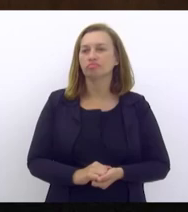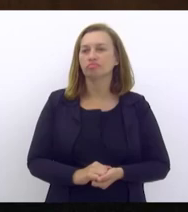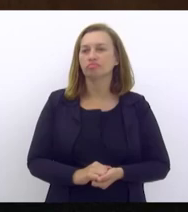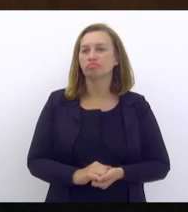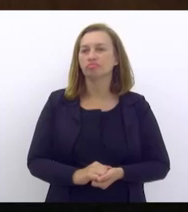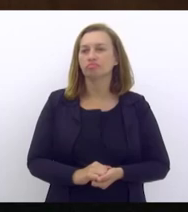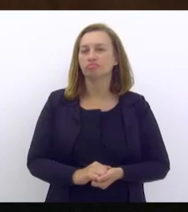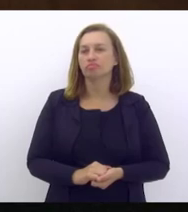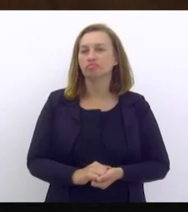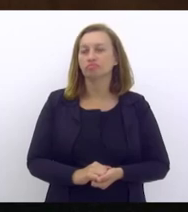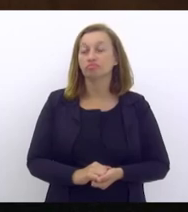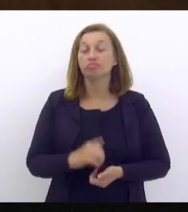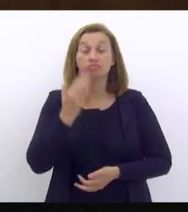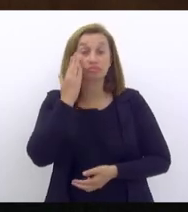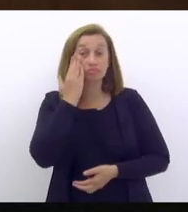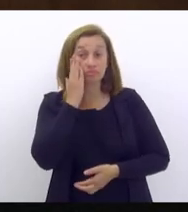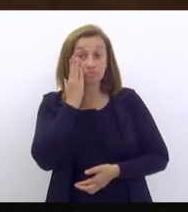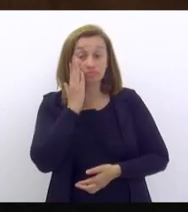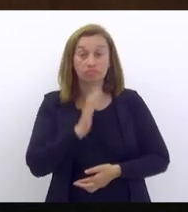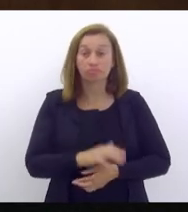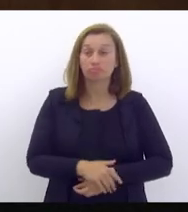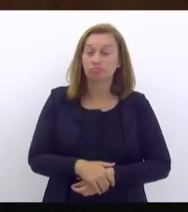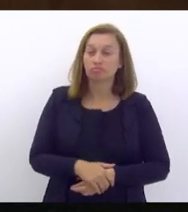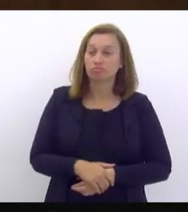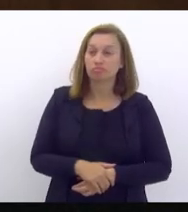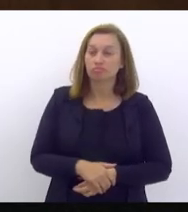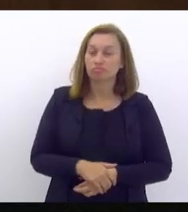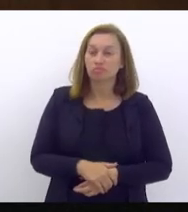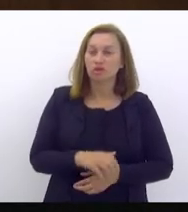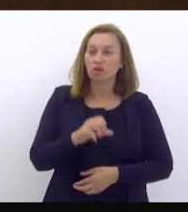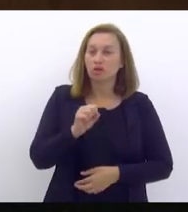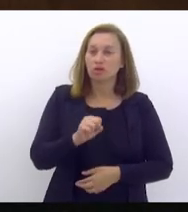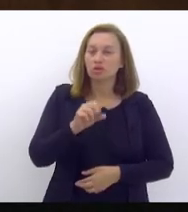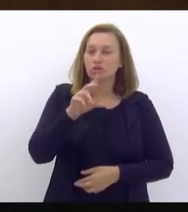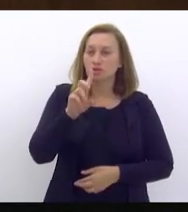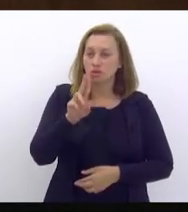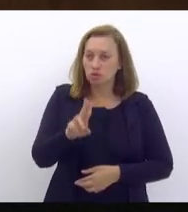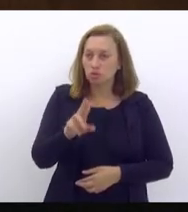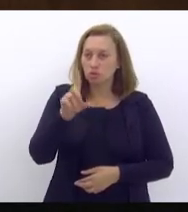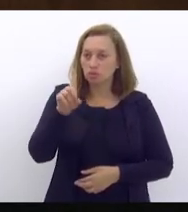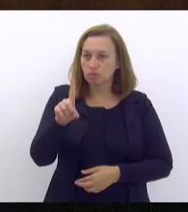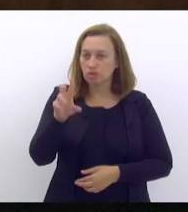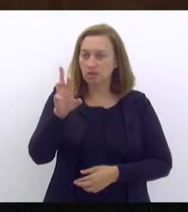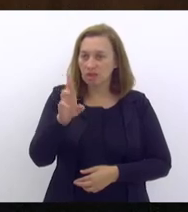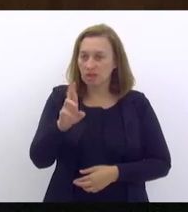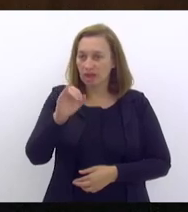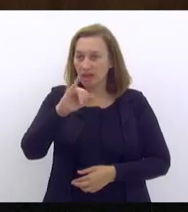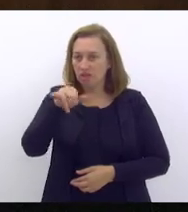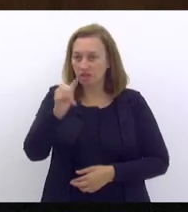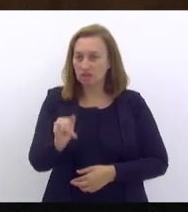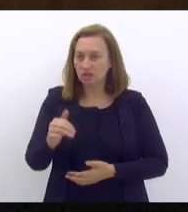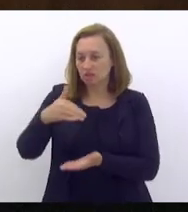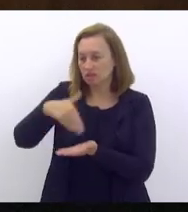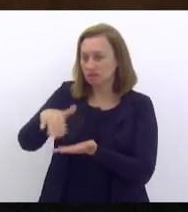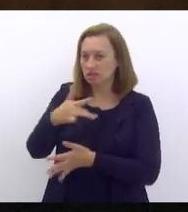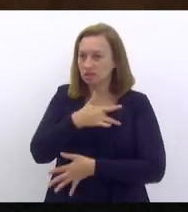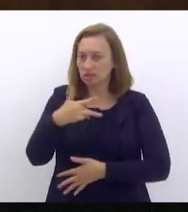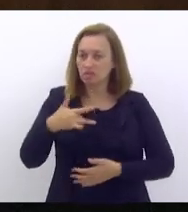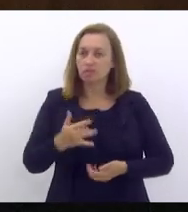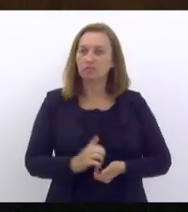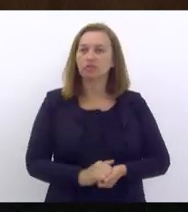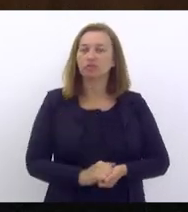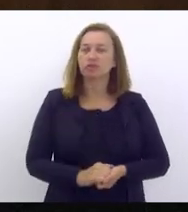Trata-se do entendimento entre a SUDERGE e a Secretaria de Saúde.